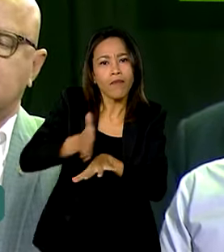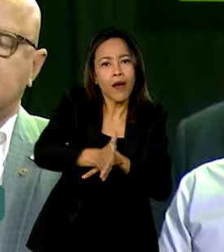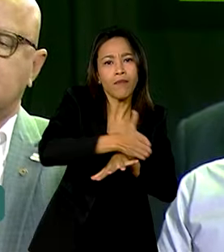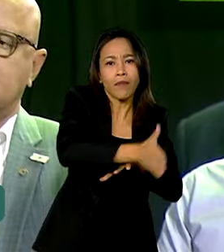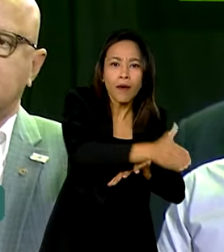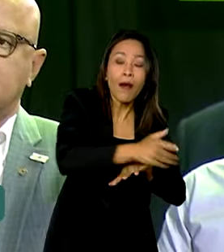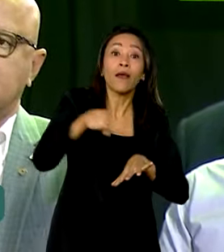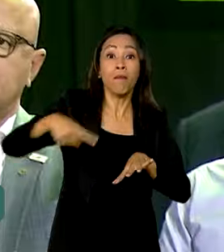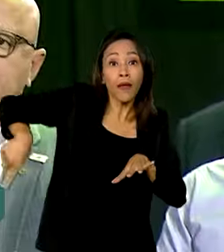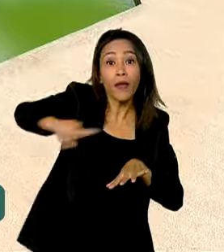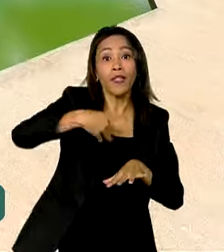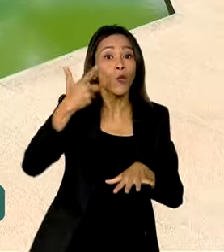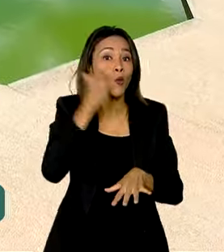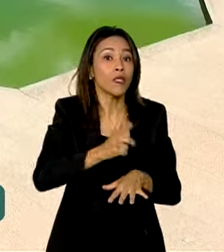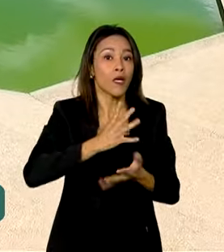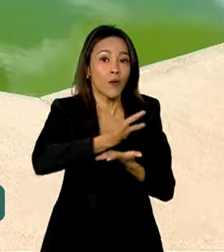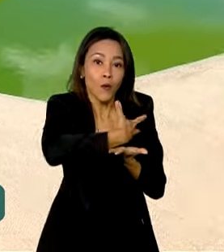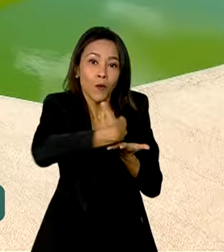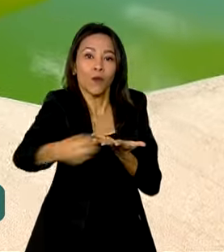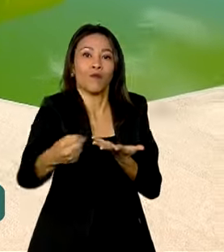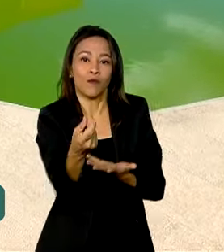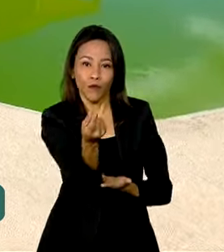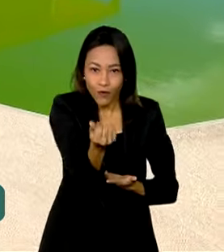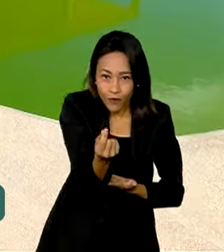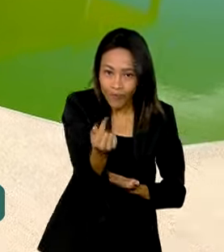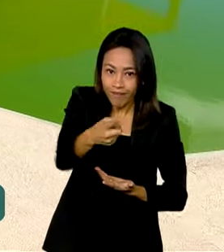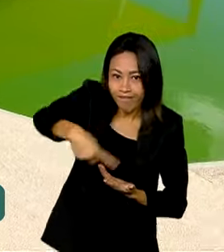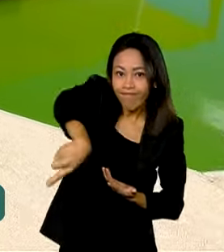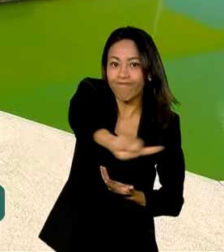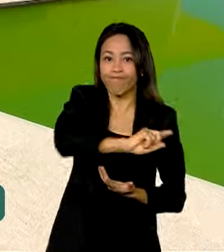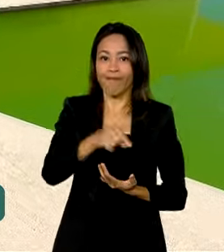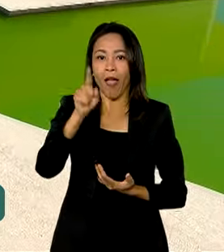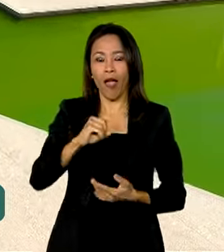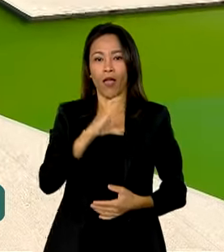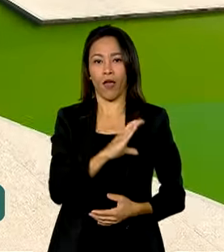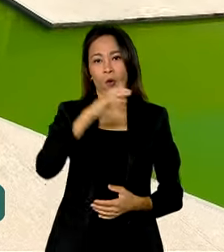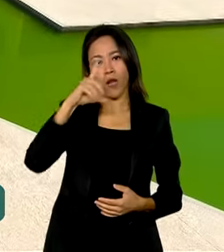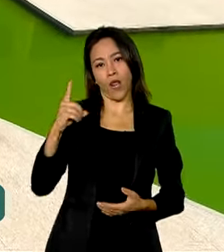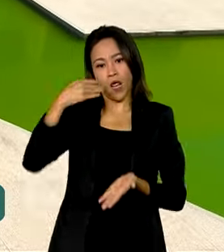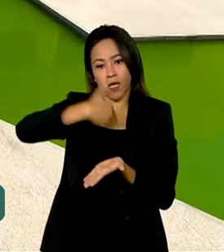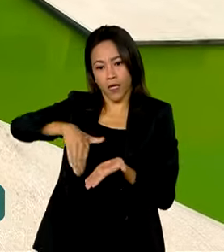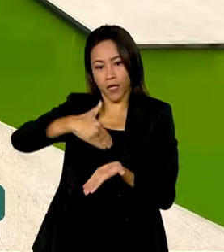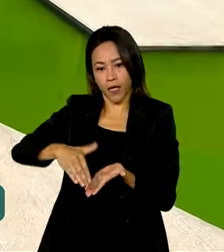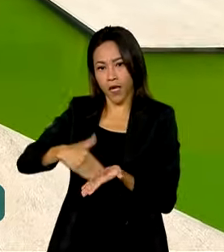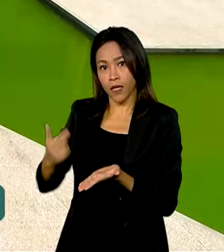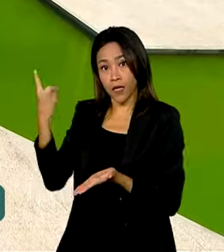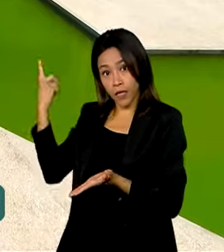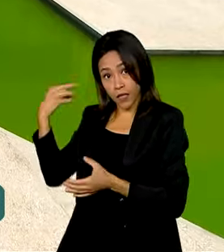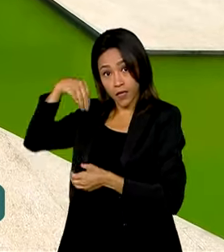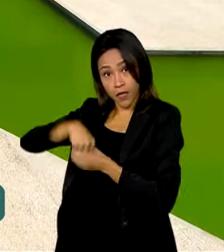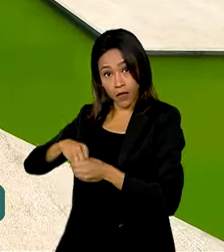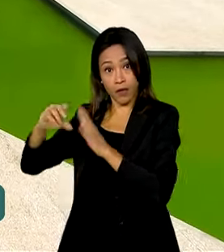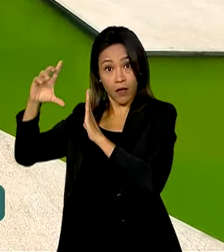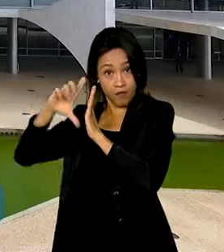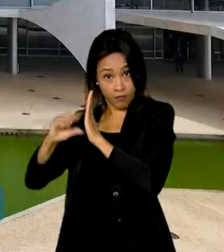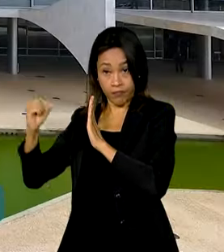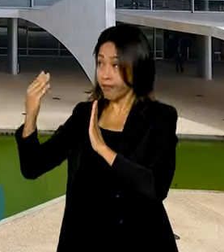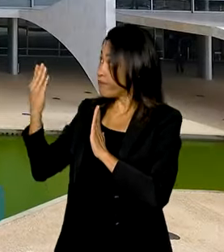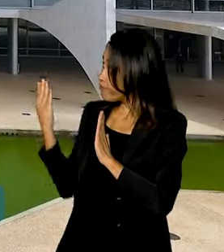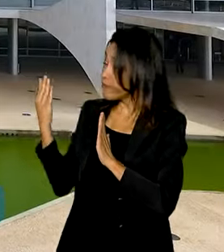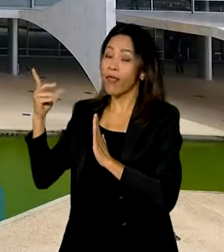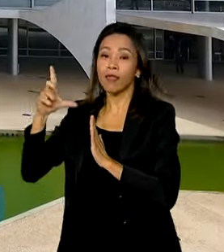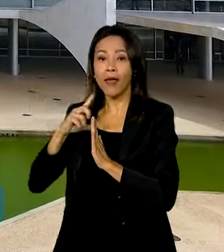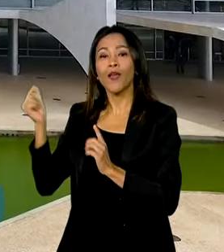usufruir dos recursos existentes. A ação, coordenada pela Secretaria de Relações Institucionais da Presidência da República,